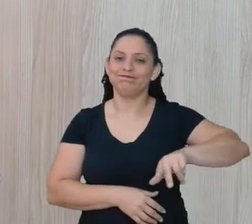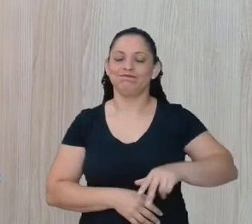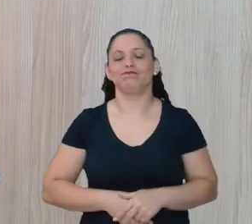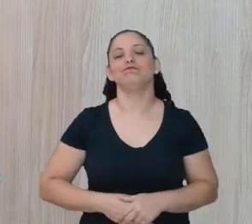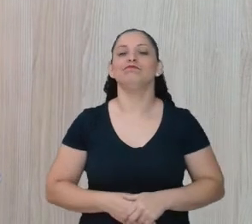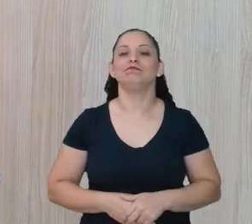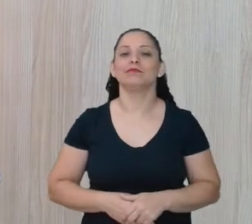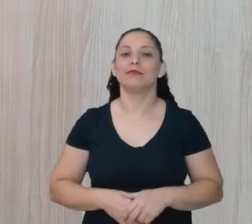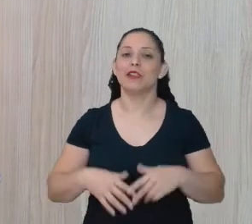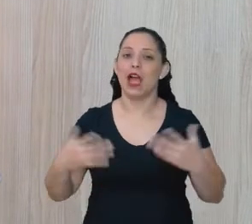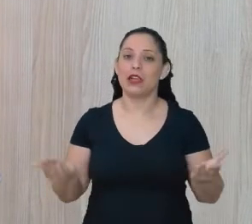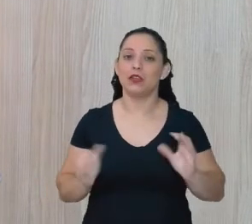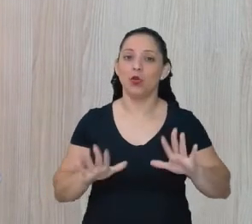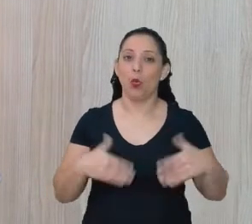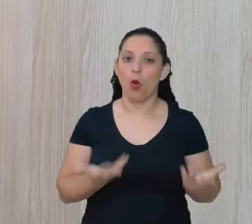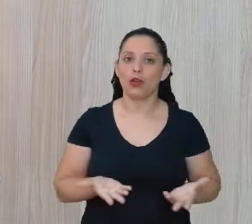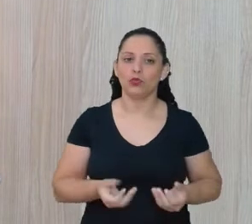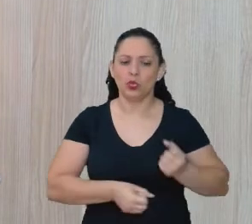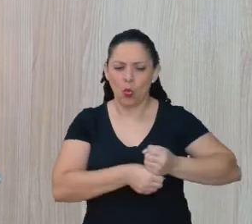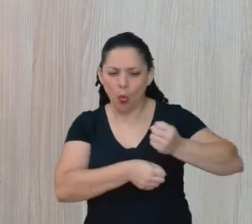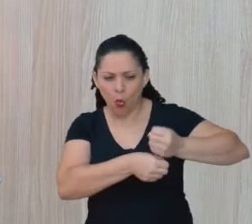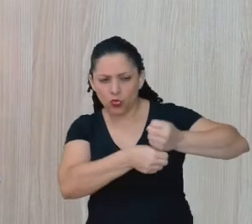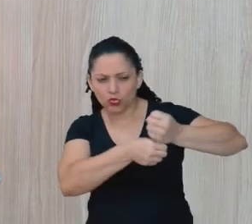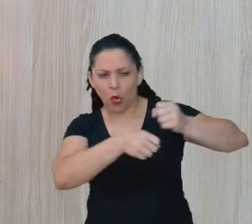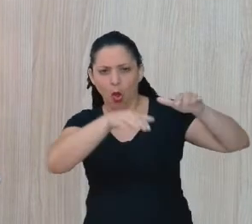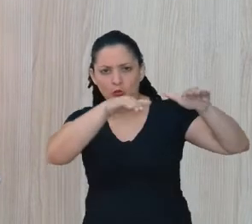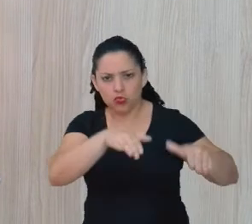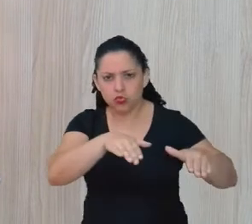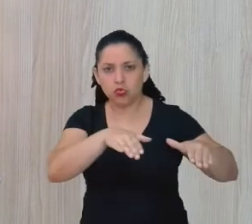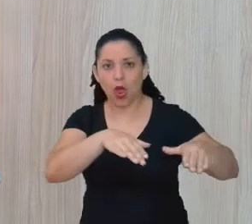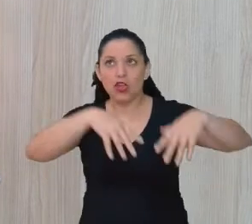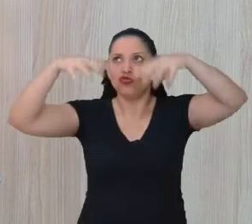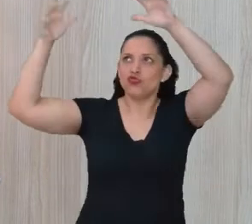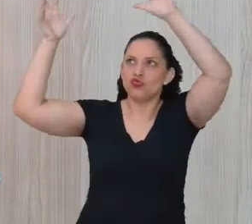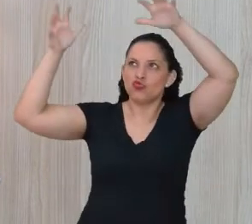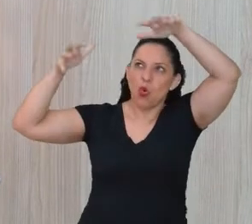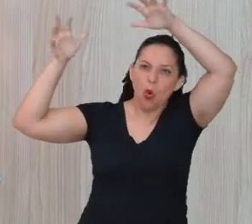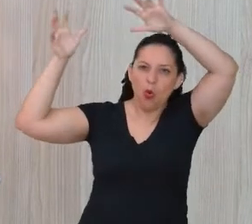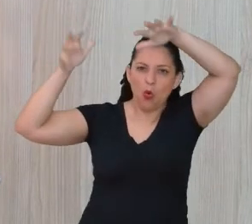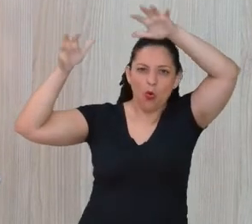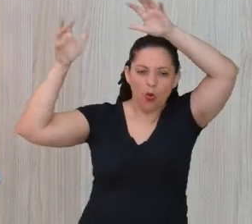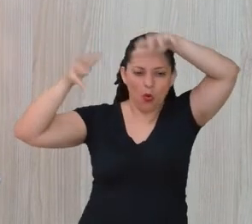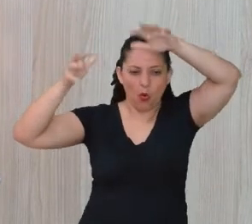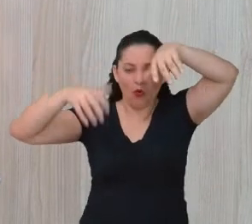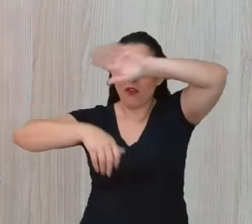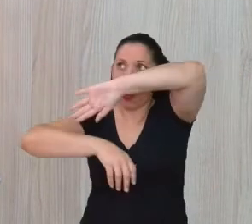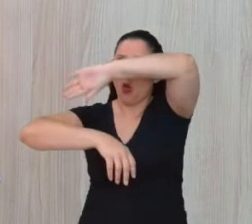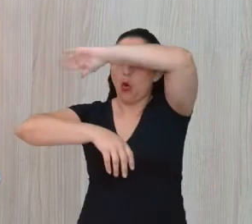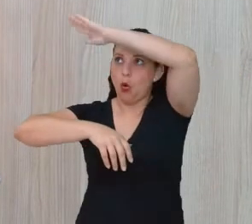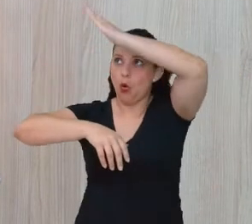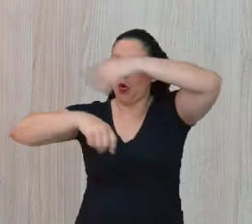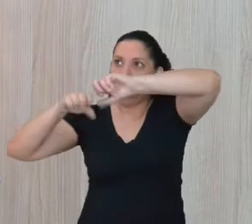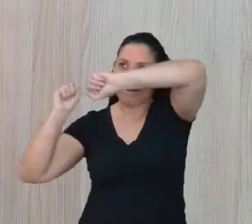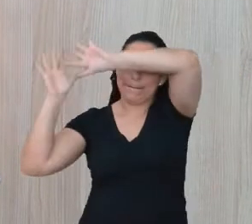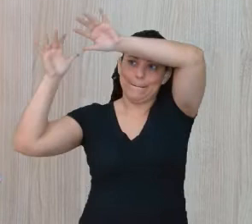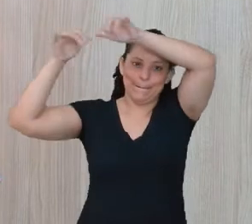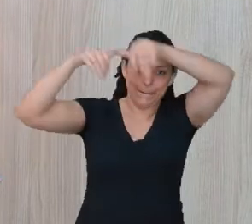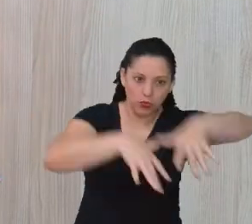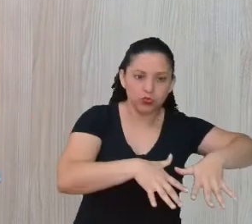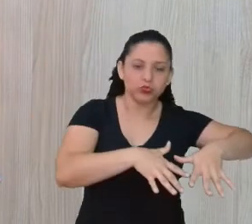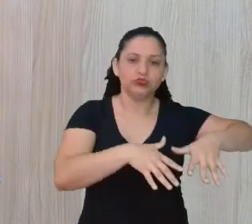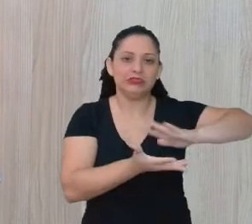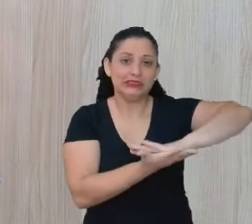morar. E aí, quando ocorre uma situação dessa, né, de fortes chuvas, as pessoas mais impactadas, né, que mais